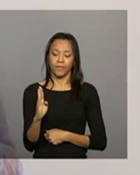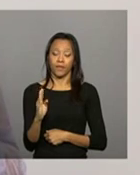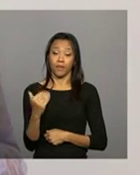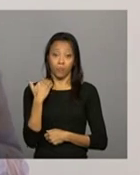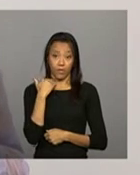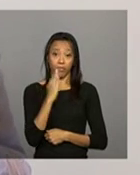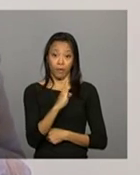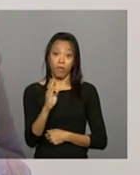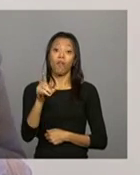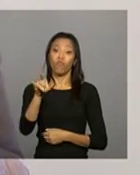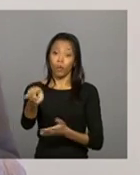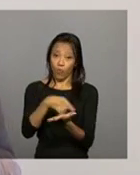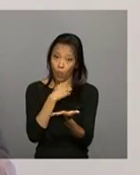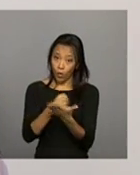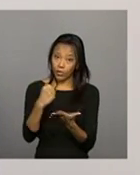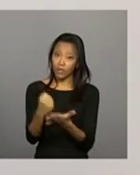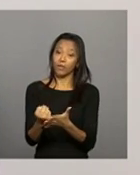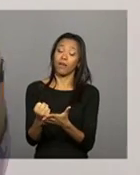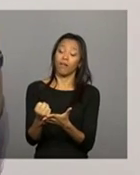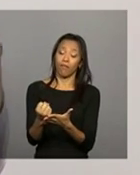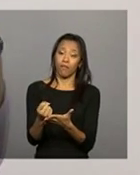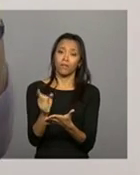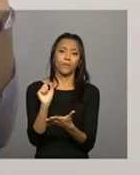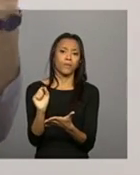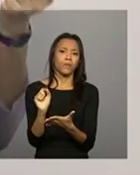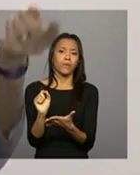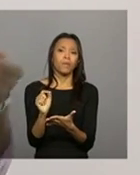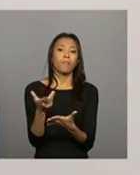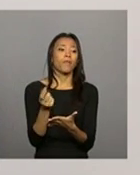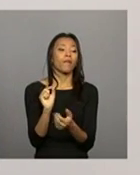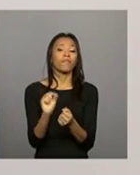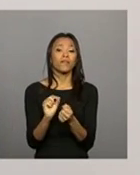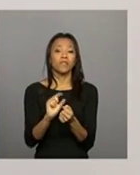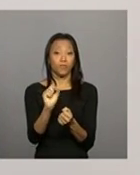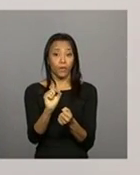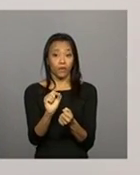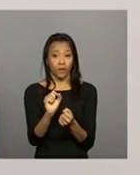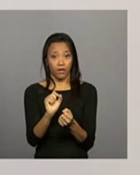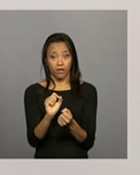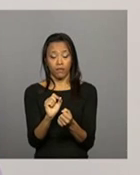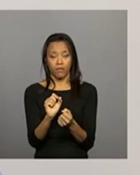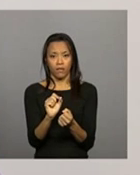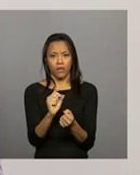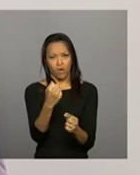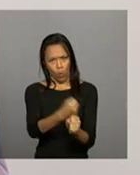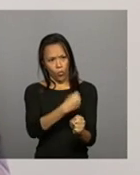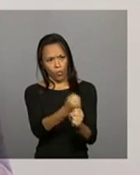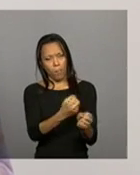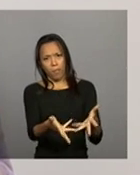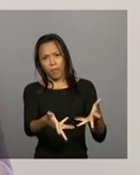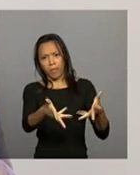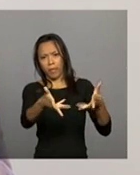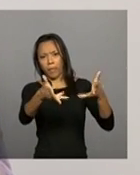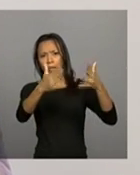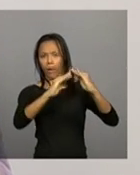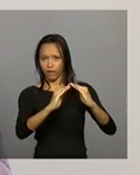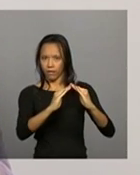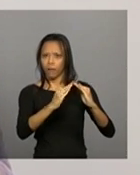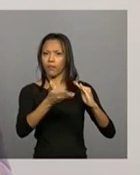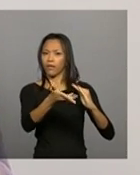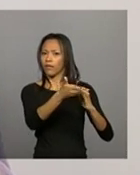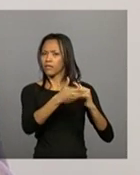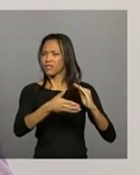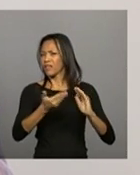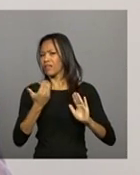foram contratados por nós para fazerem o processo de construção das obras, desde as